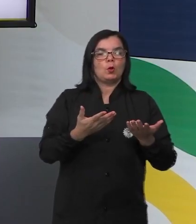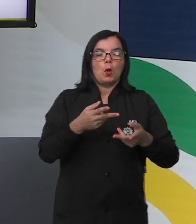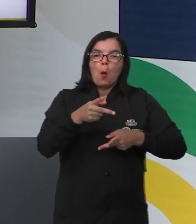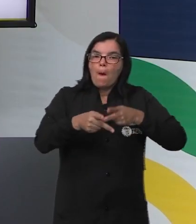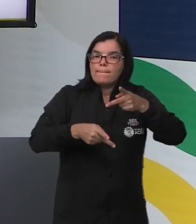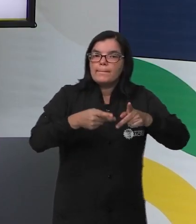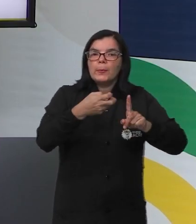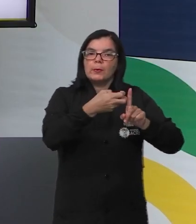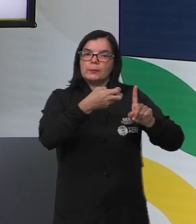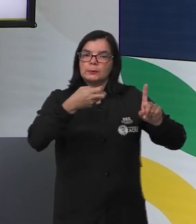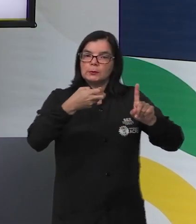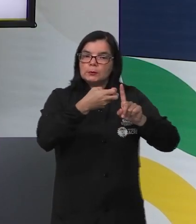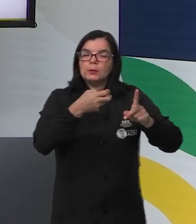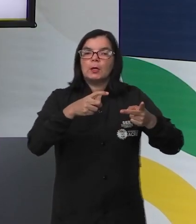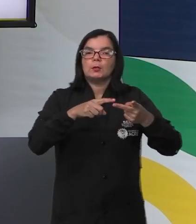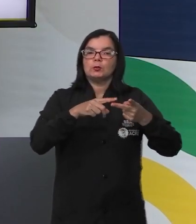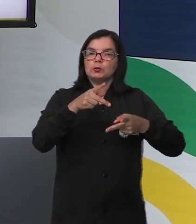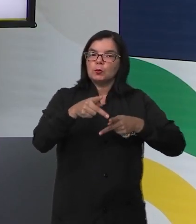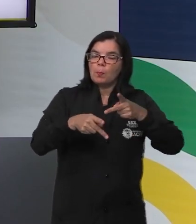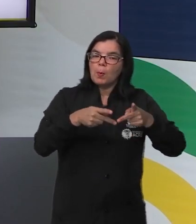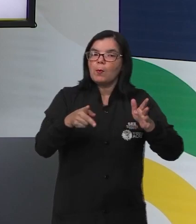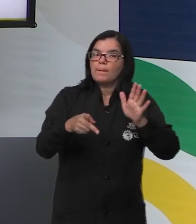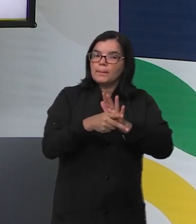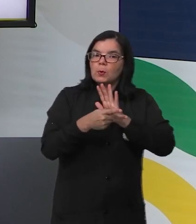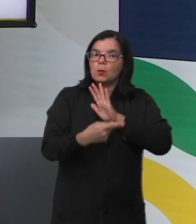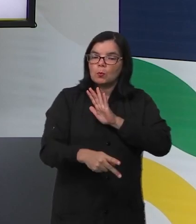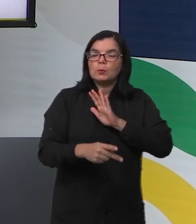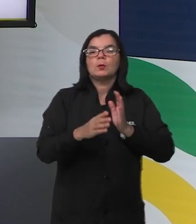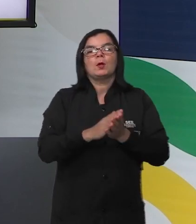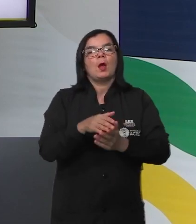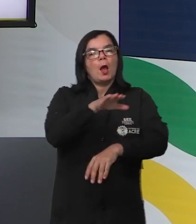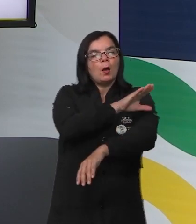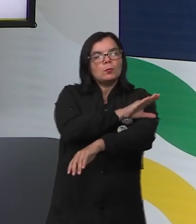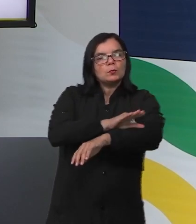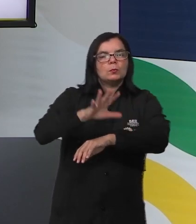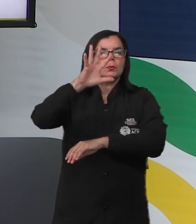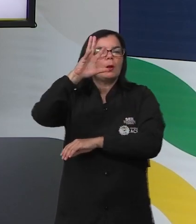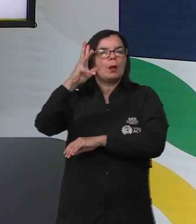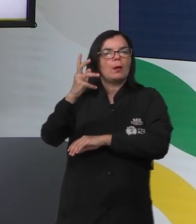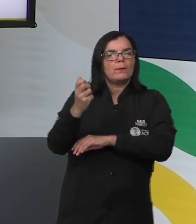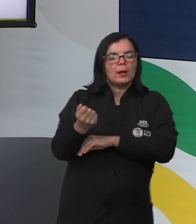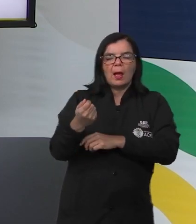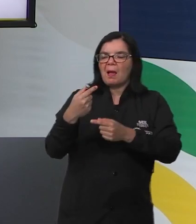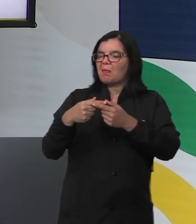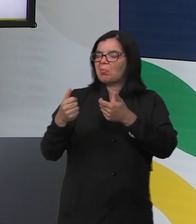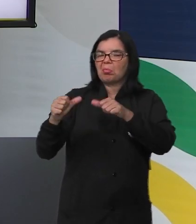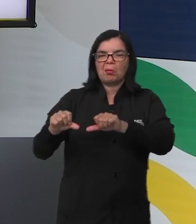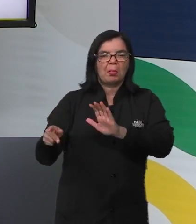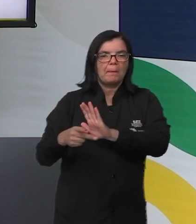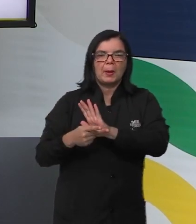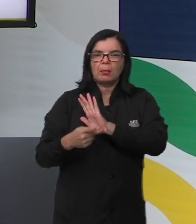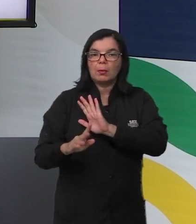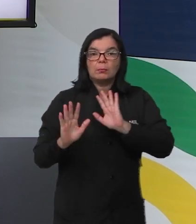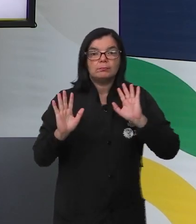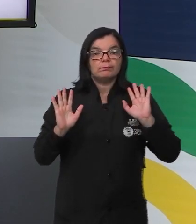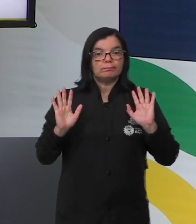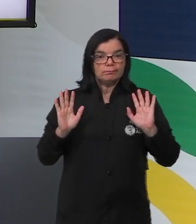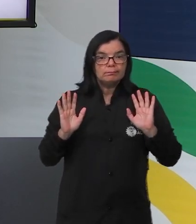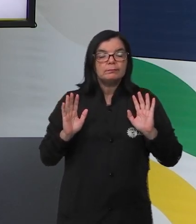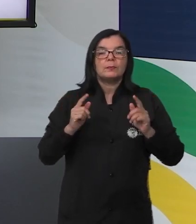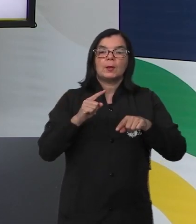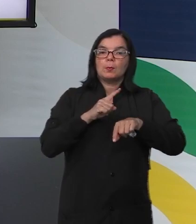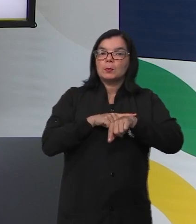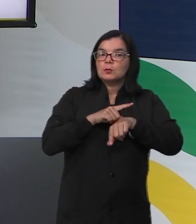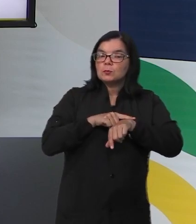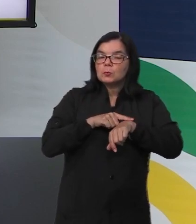povos indígenas, os povos originários, no caso, a cultura africana, que tipo, não presta porque não é pertencente. A partir do